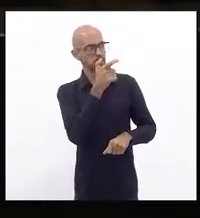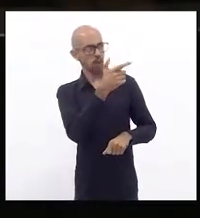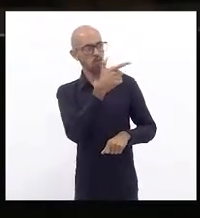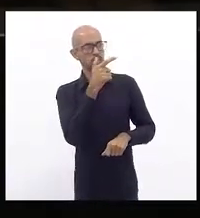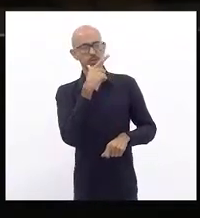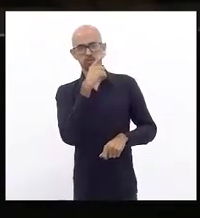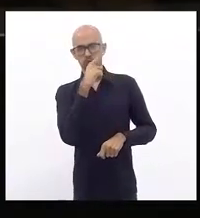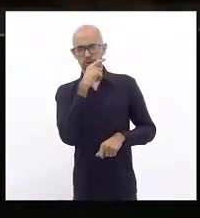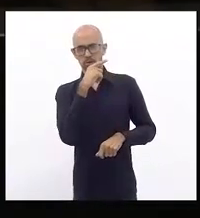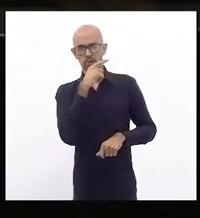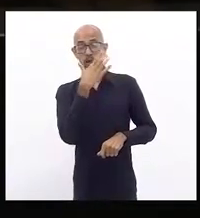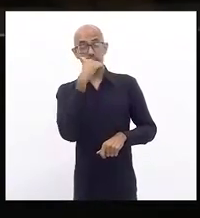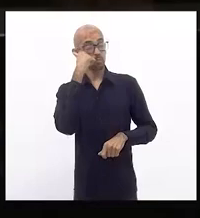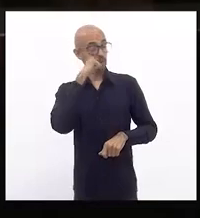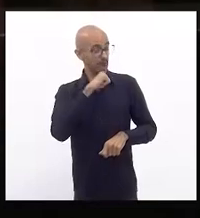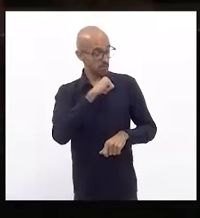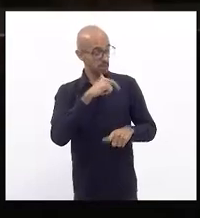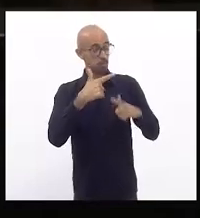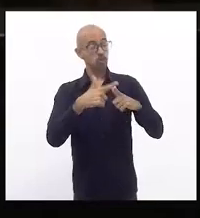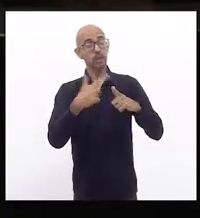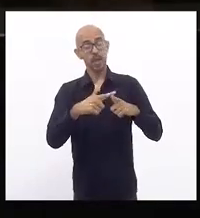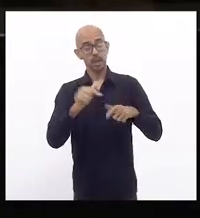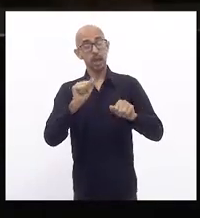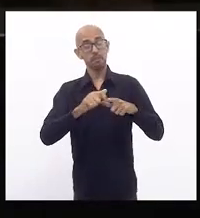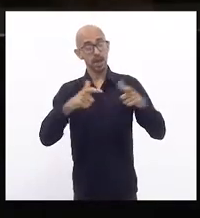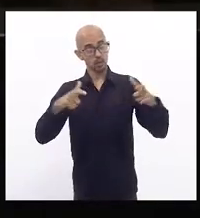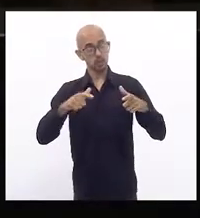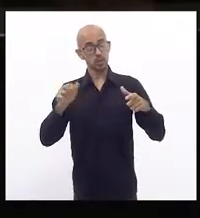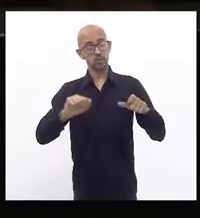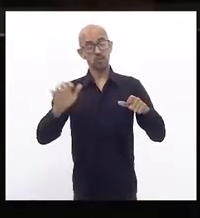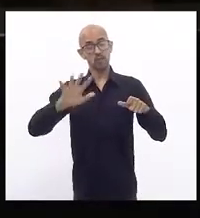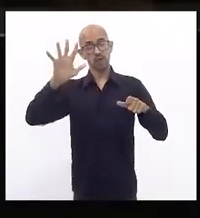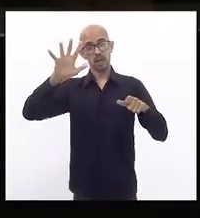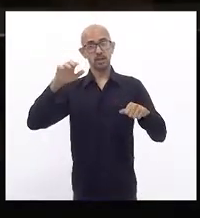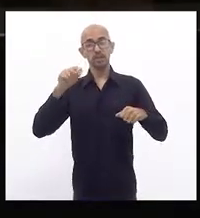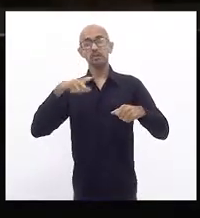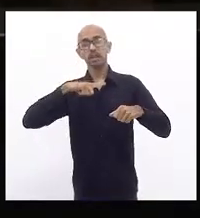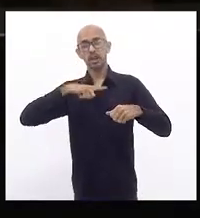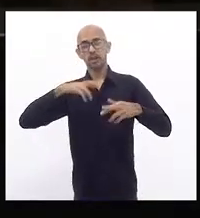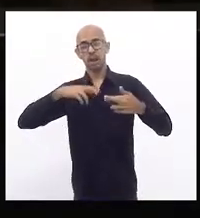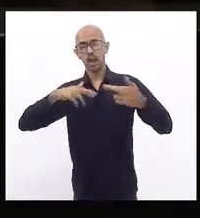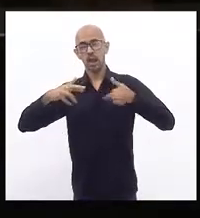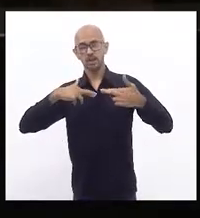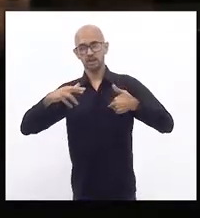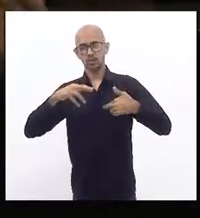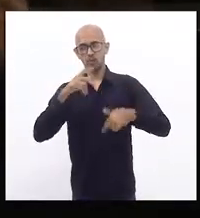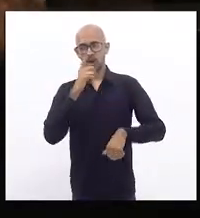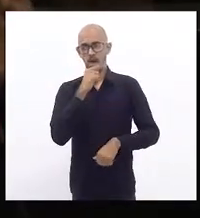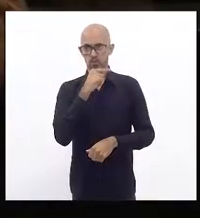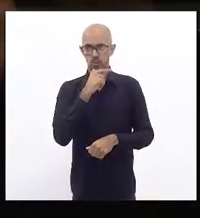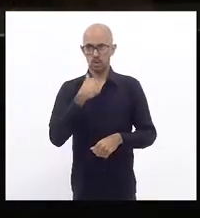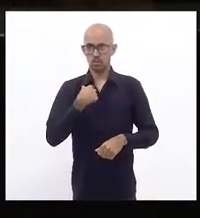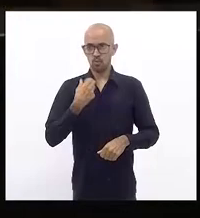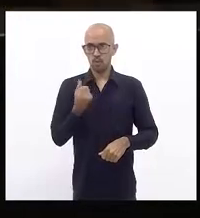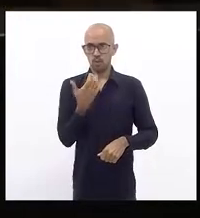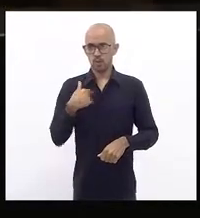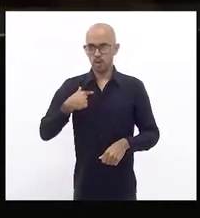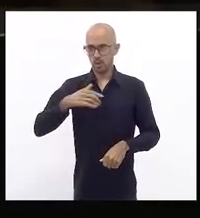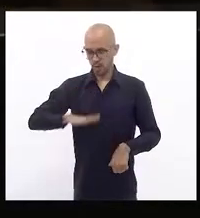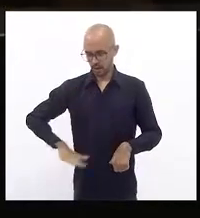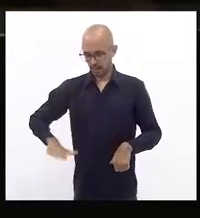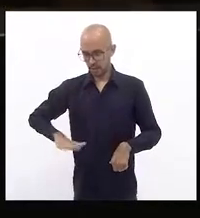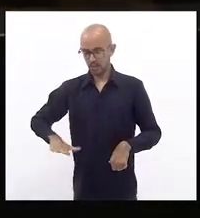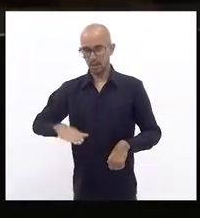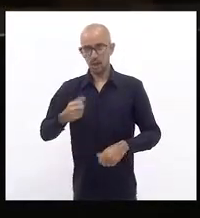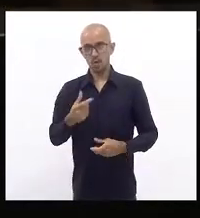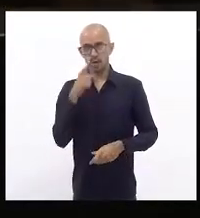de favela e periferia, deputada Renata, que não tenha uma relação com a água. Eu, quando pequena, já ganhei uma lata